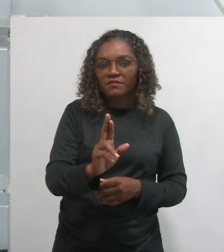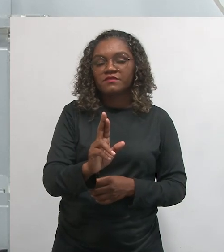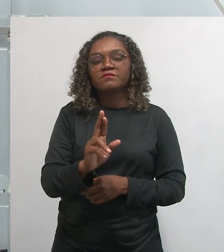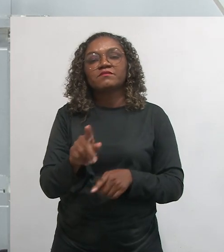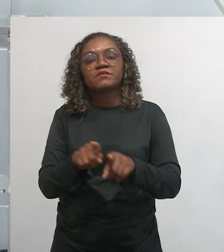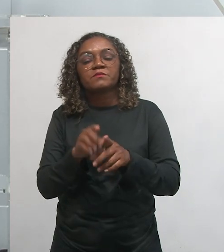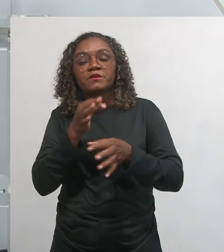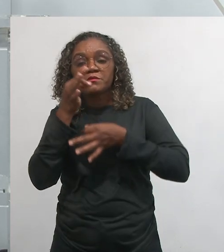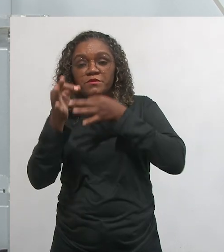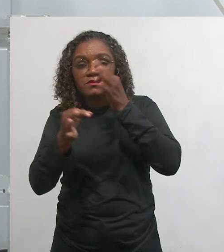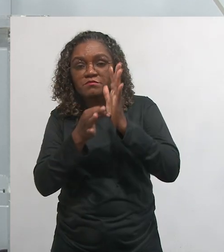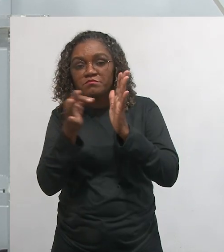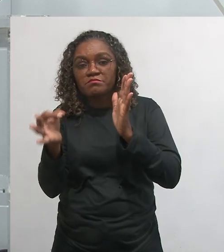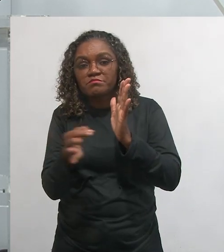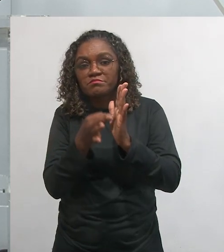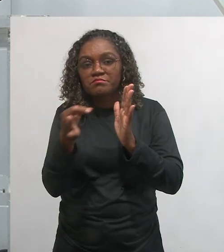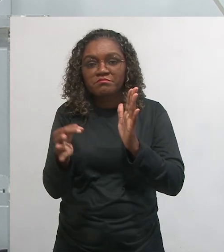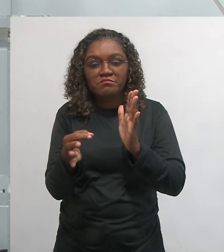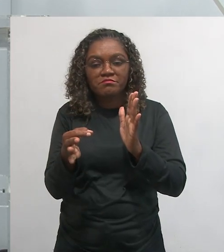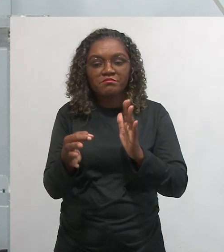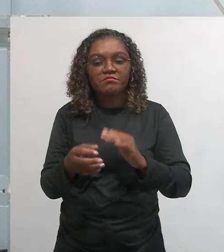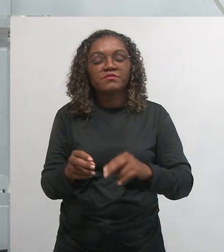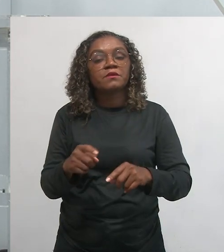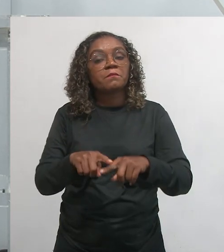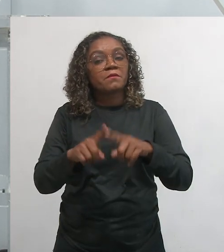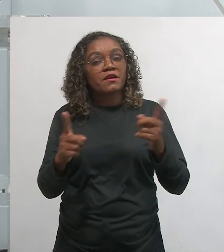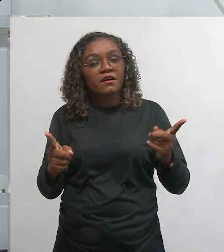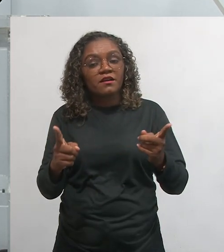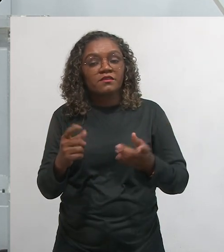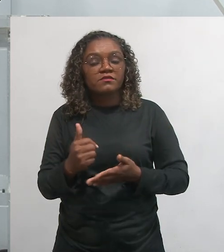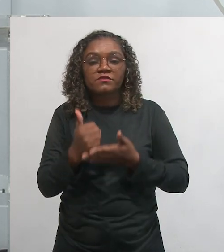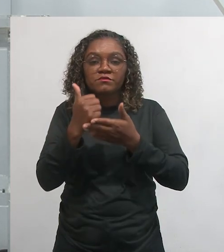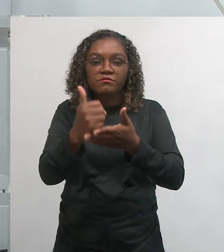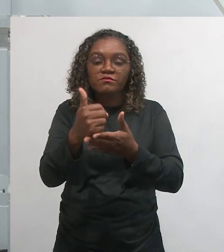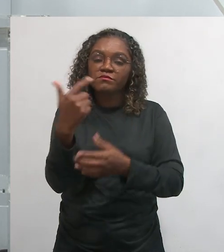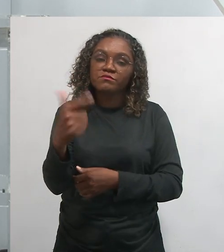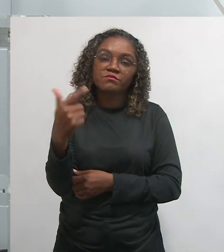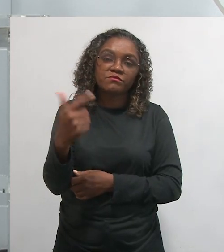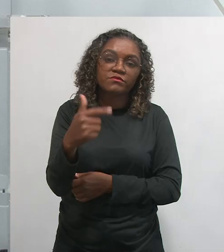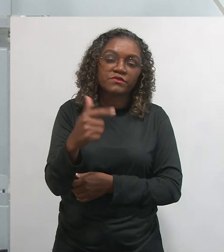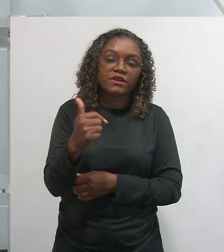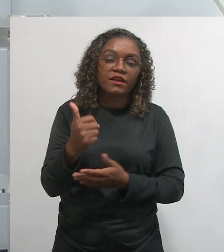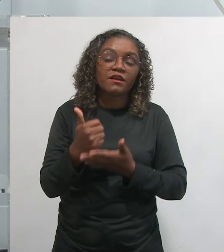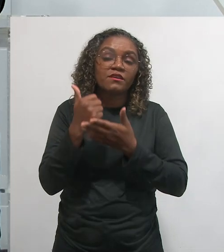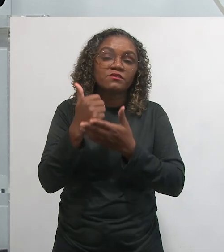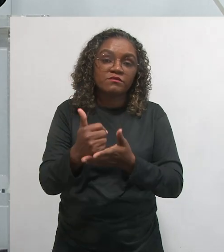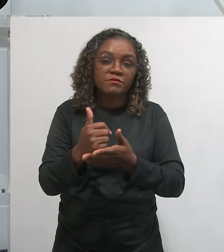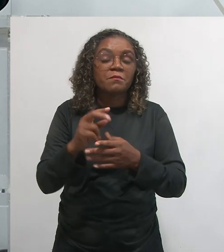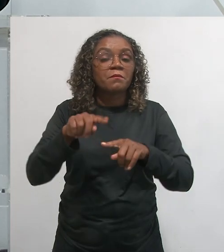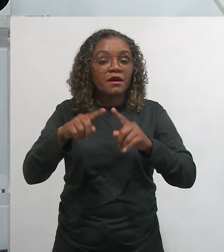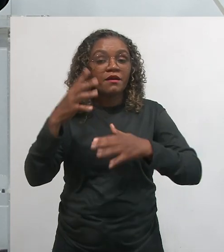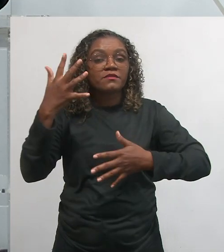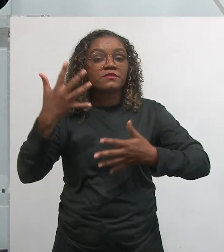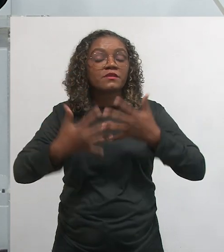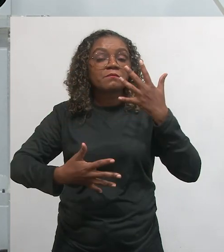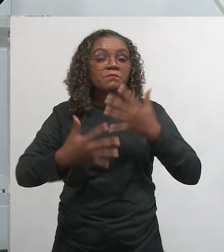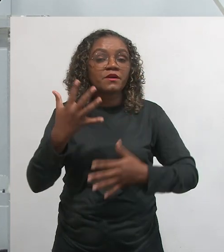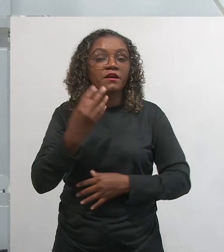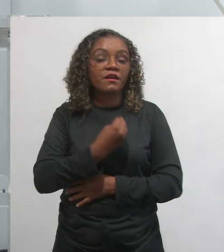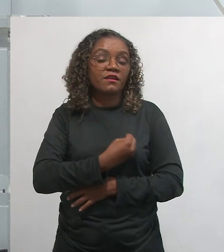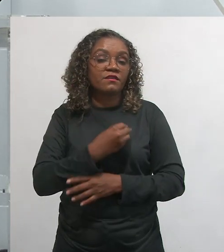baseadas nas crenças e nas opiniões. E isso não ajuda e não colabora,